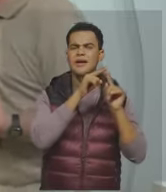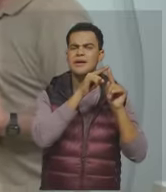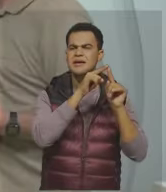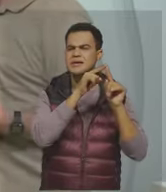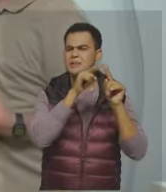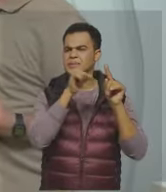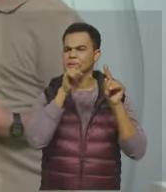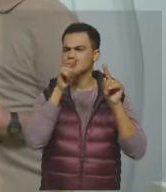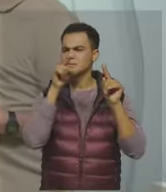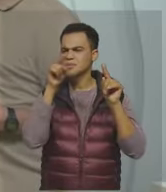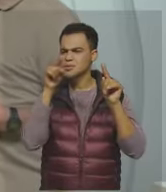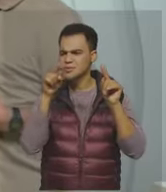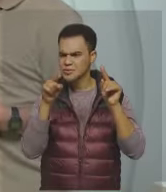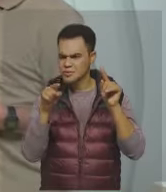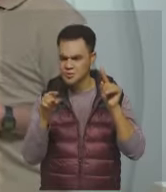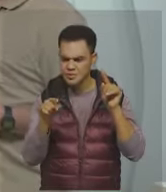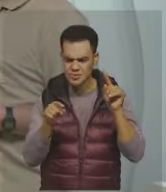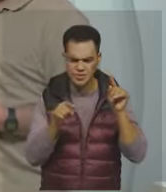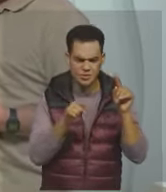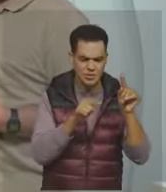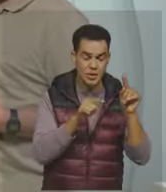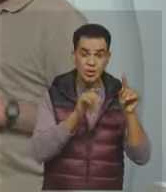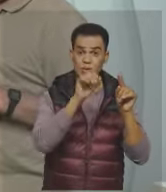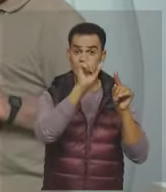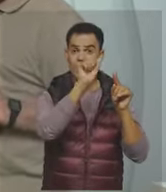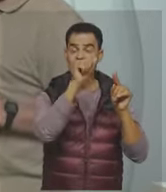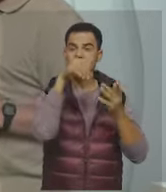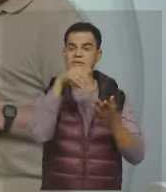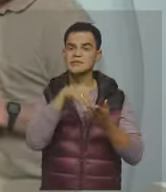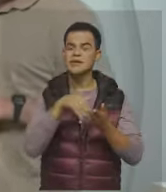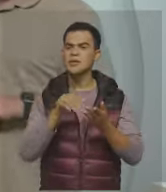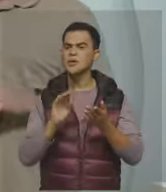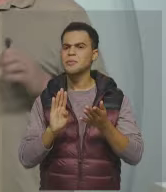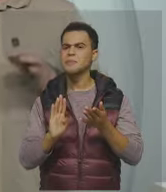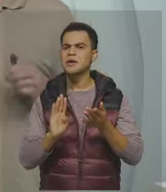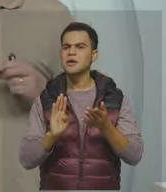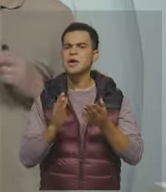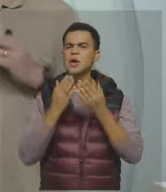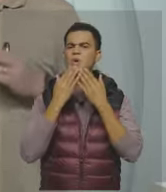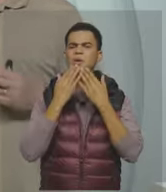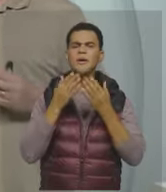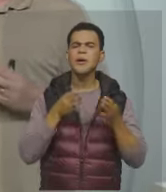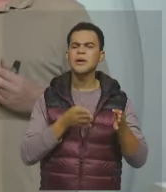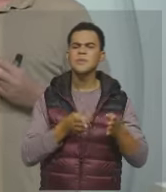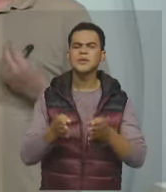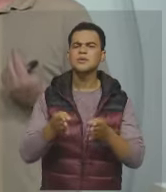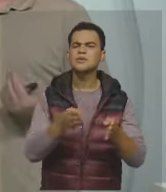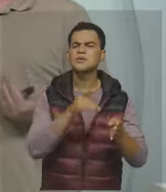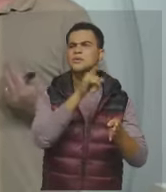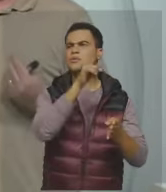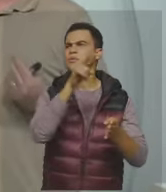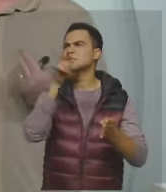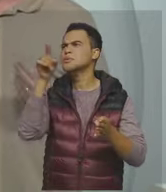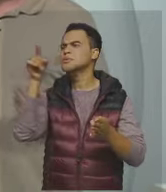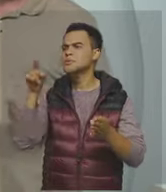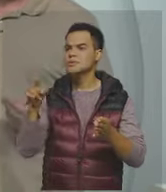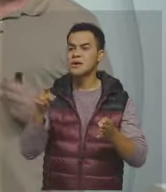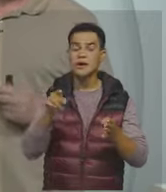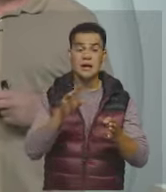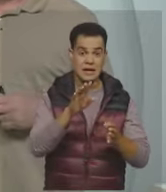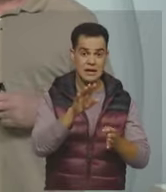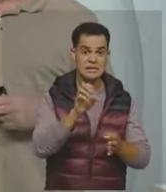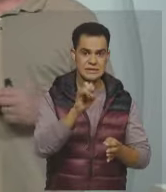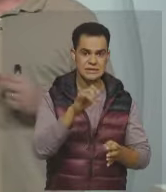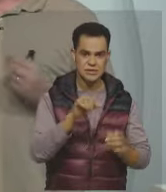fará do ponto A até o ponto B, ok? Uma vez que eu fizer isso, eu vou conseguir